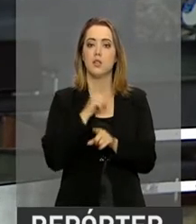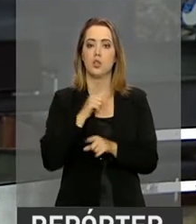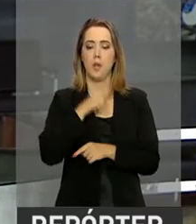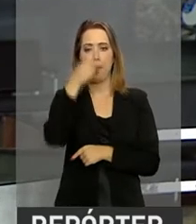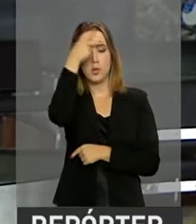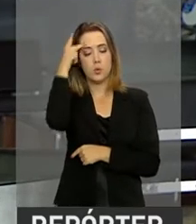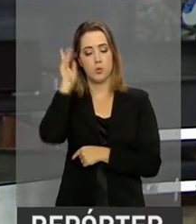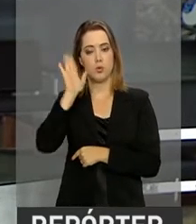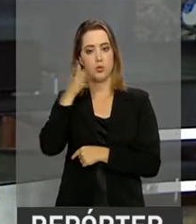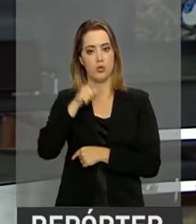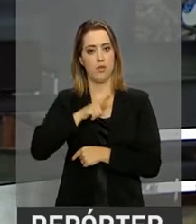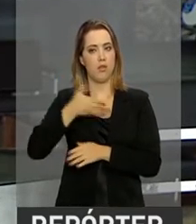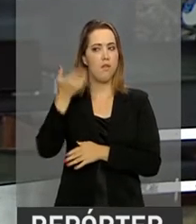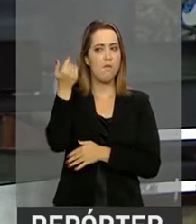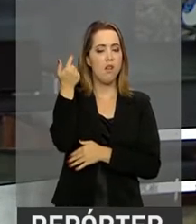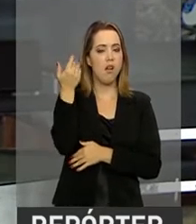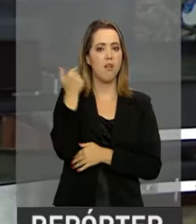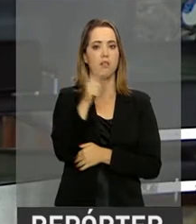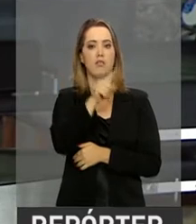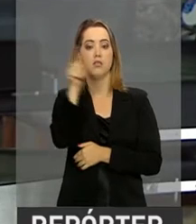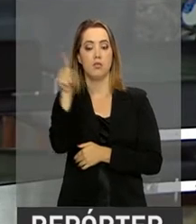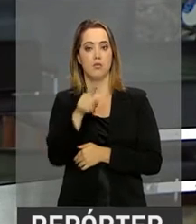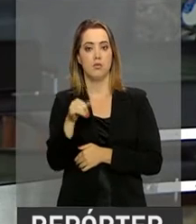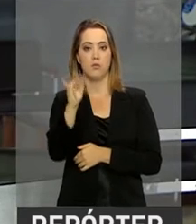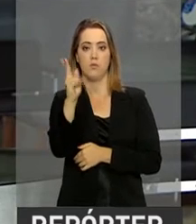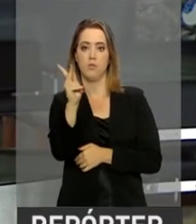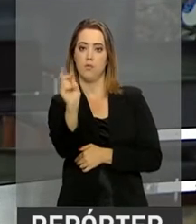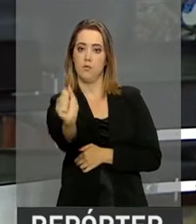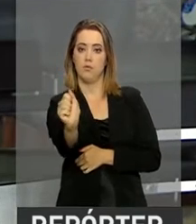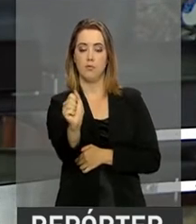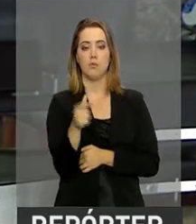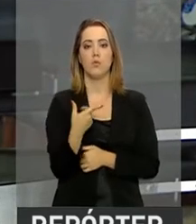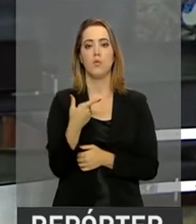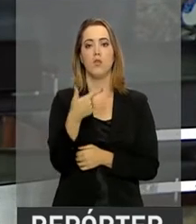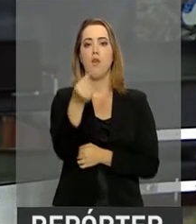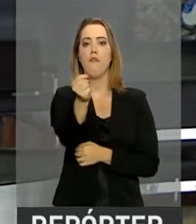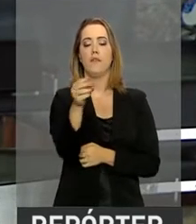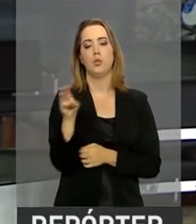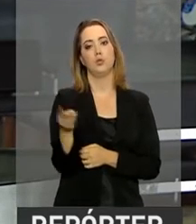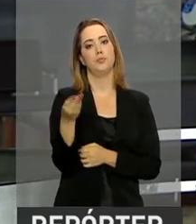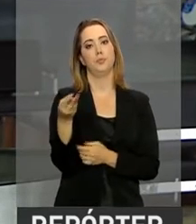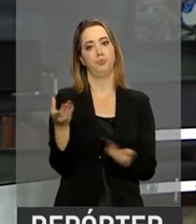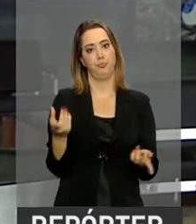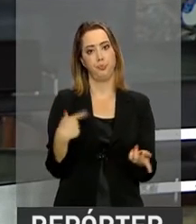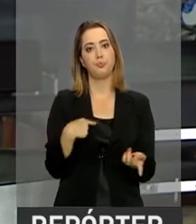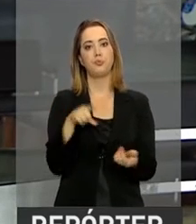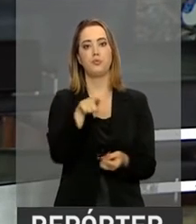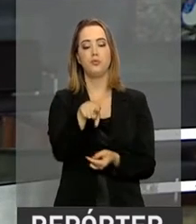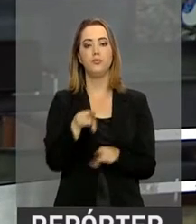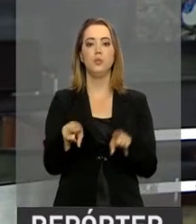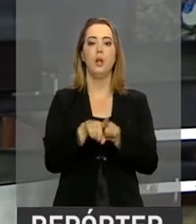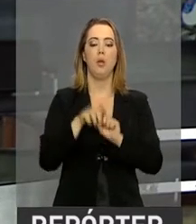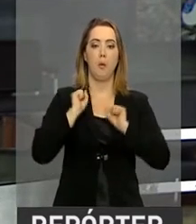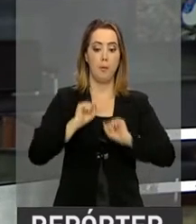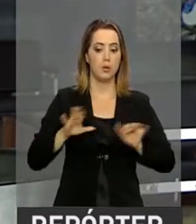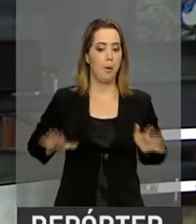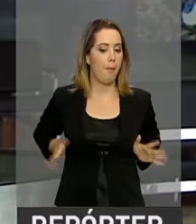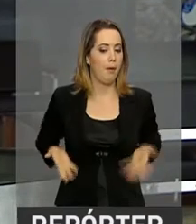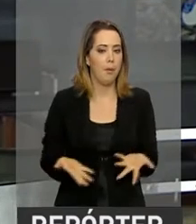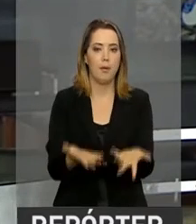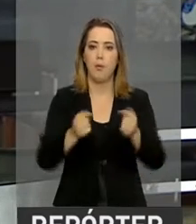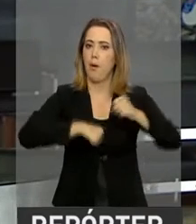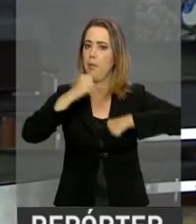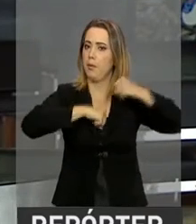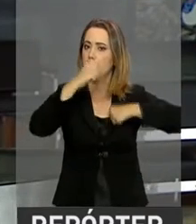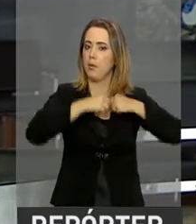o Zika ou tem a doença num prazo de cerca de 20 minutos. A Fiocruz estima que possa produzir cerca de